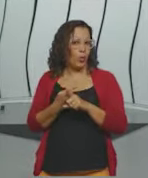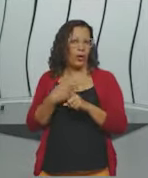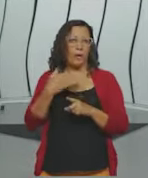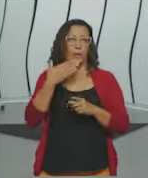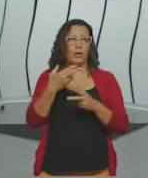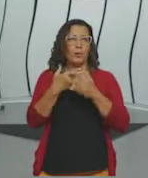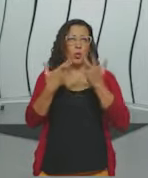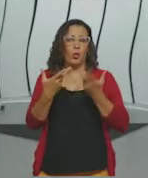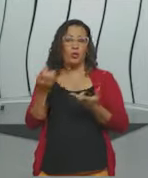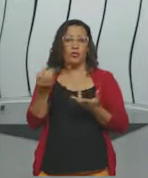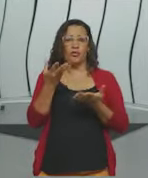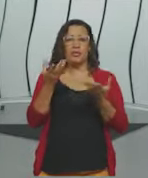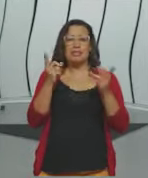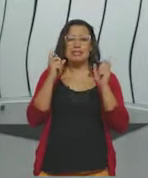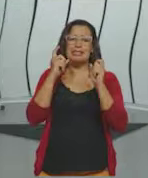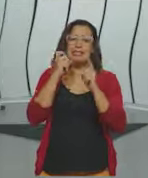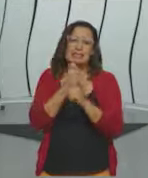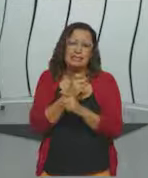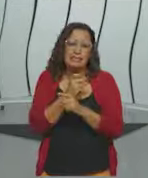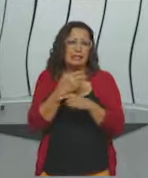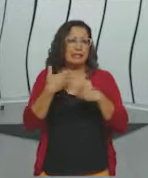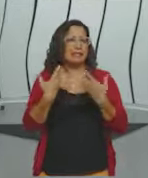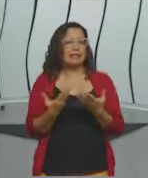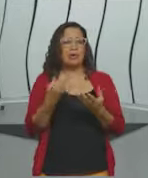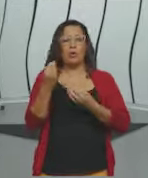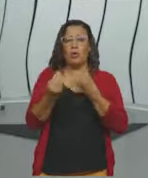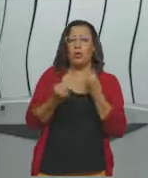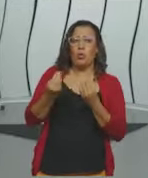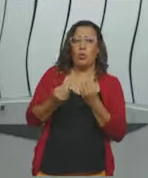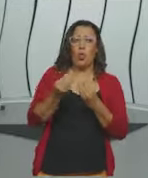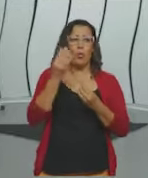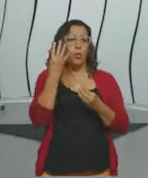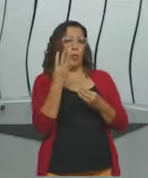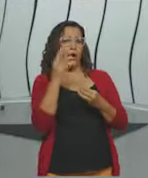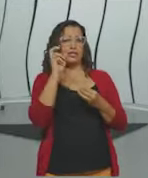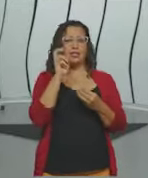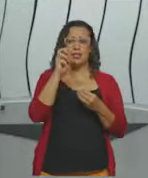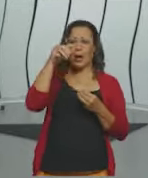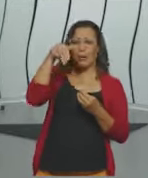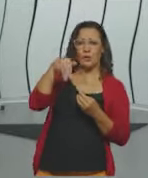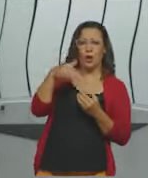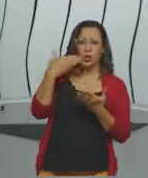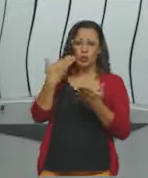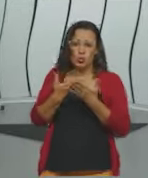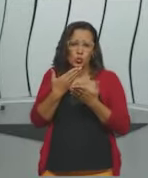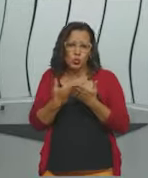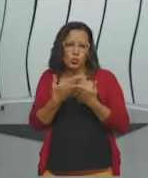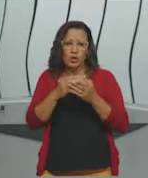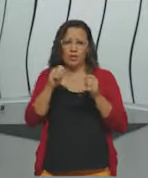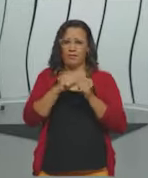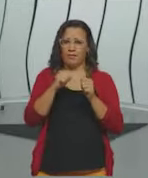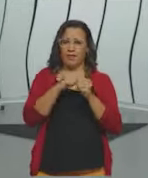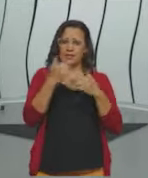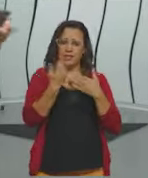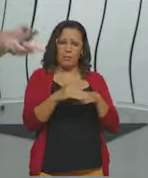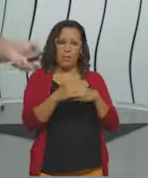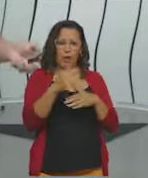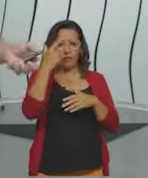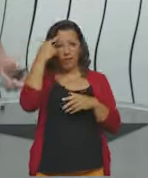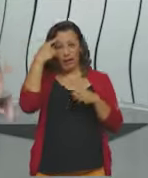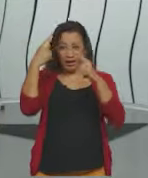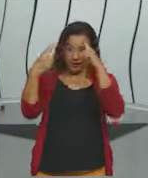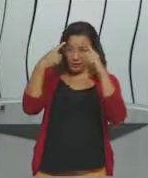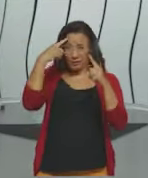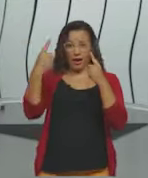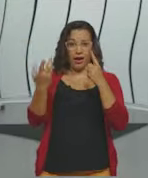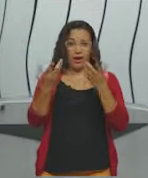algo inovador, é muito difícil. Como que 4, 5 milhões de estudantes que fazem a prova vão ter ideias